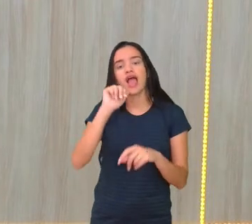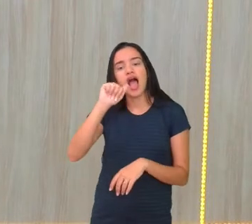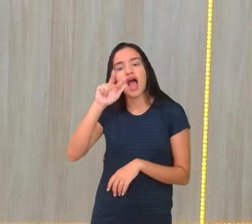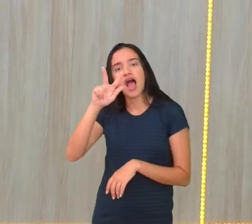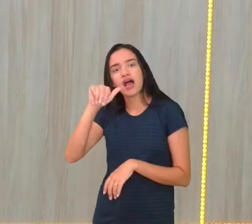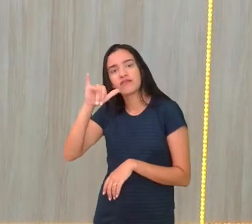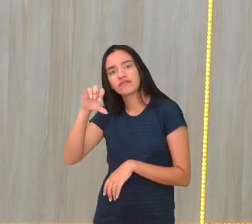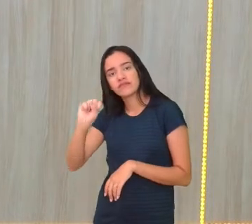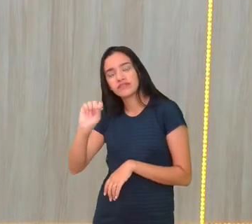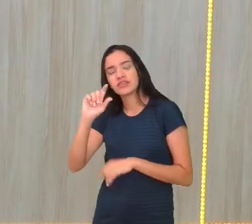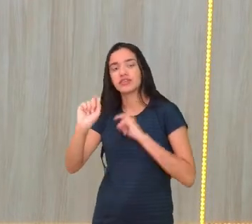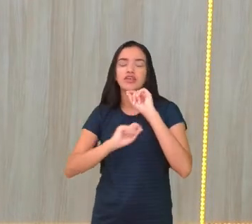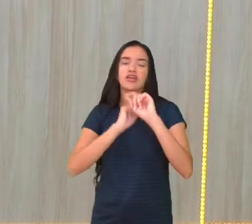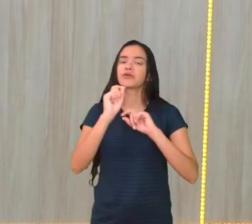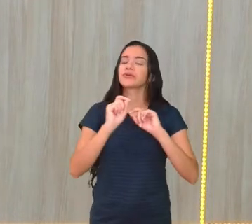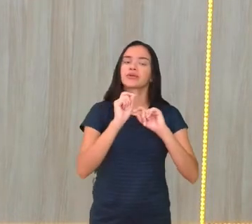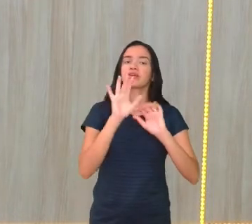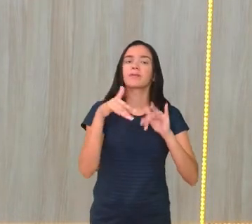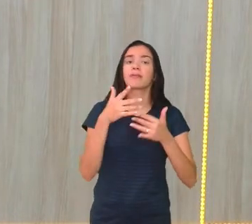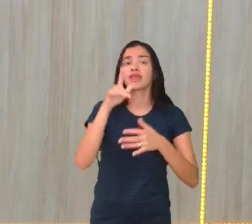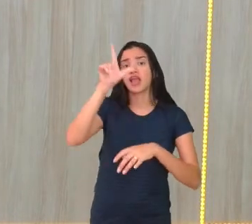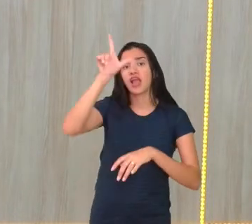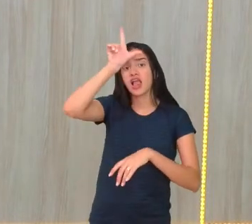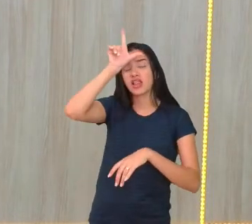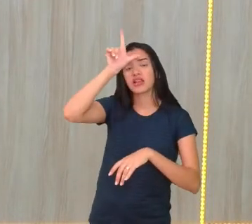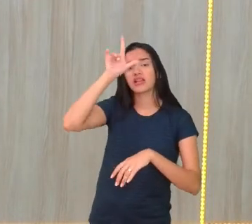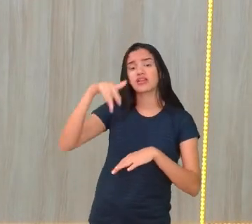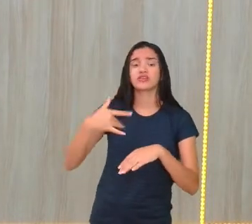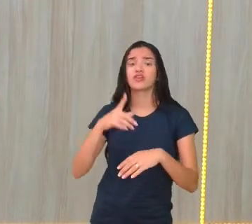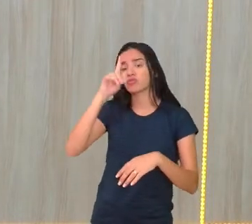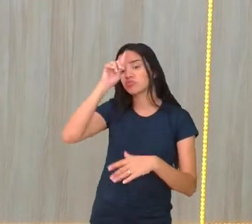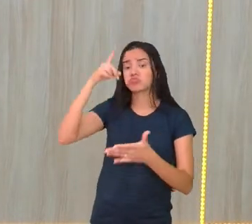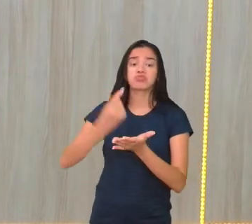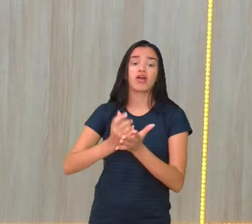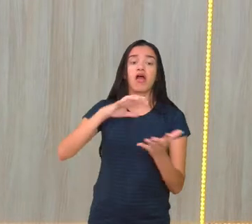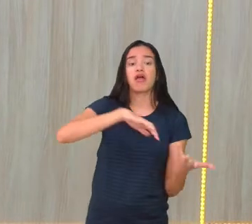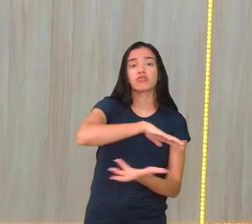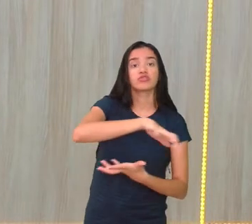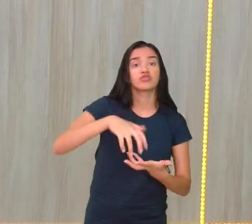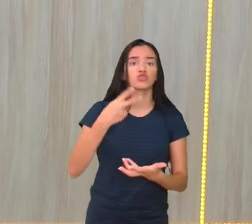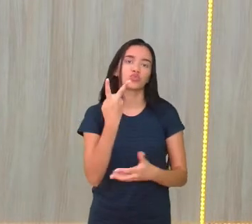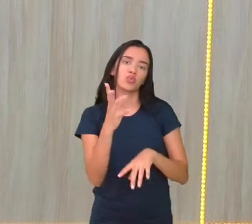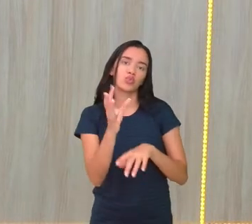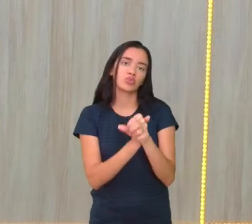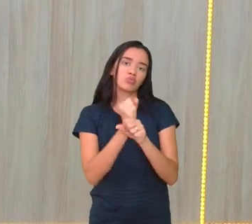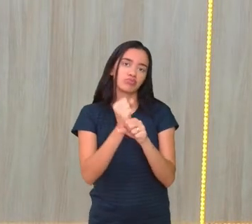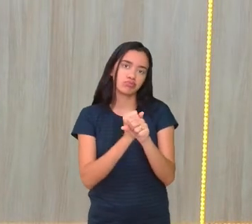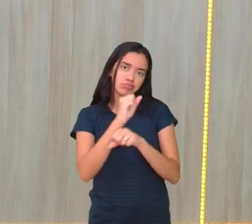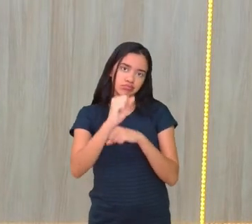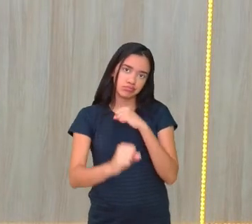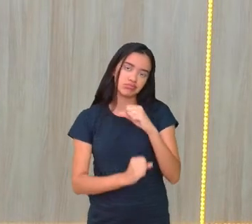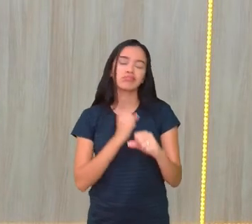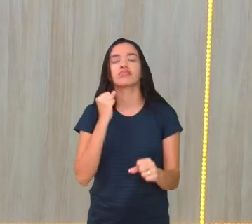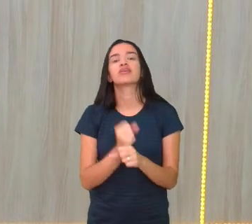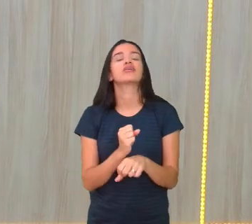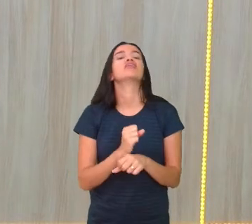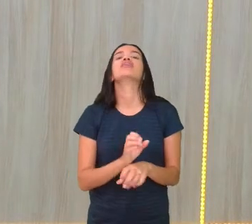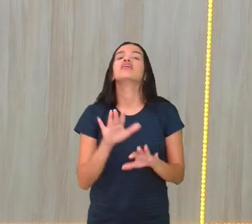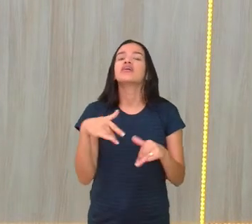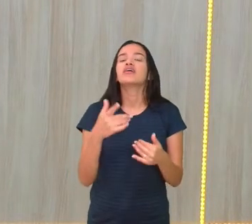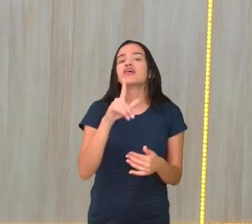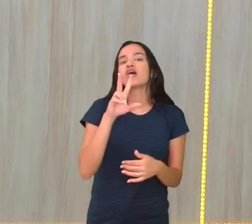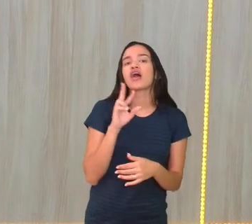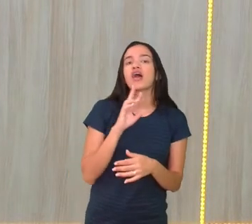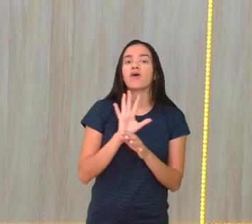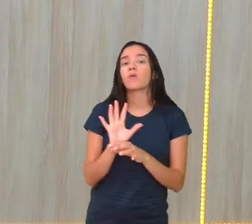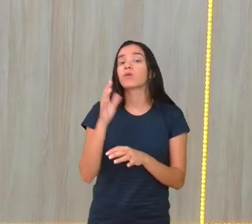era a dinastia, né, que liderou ali essa revolução. Durou 2 anos e em 1385 o resultado